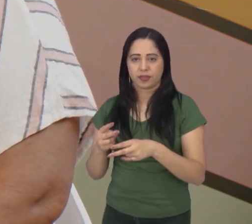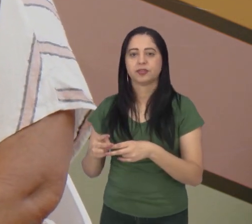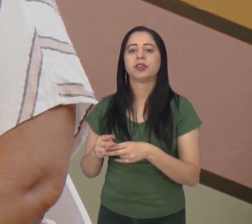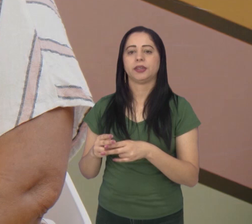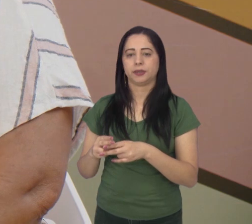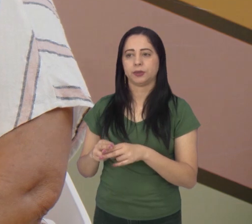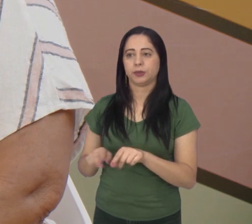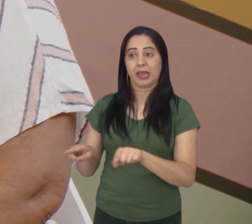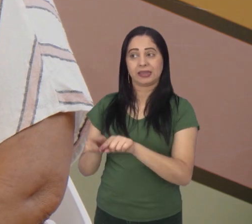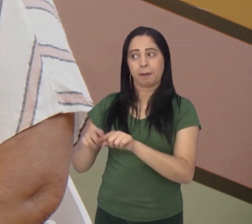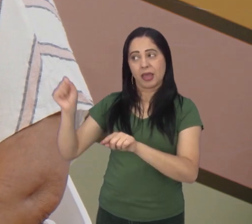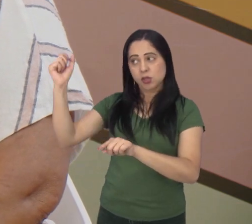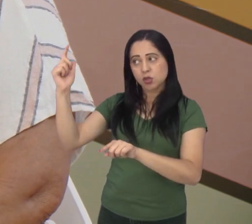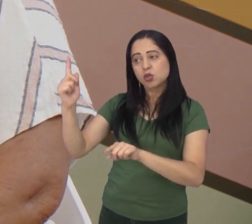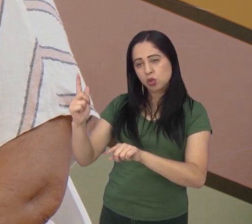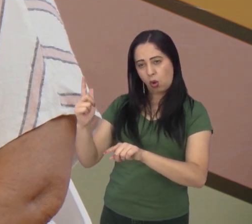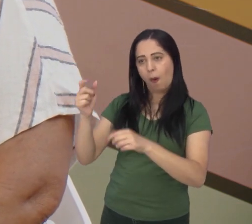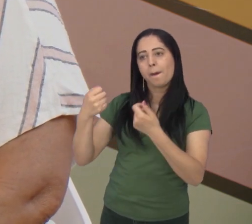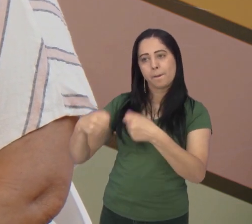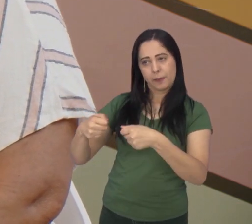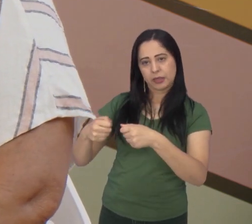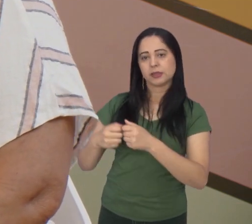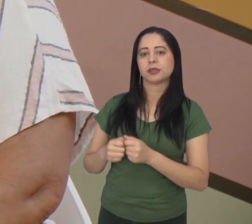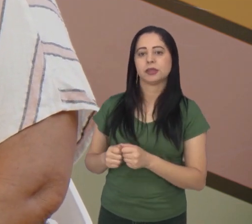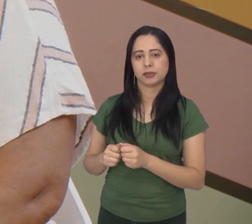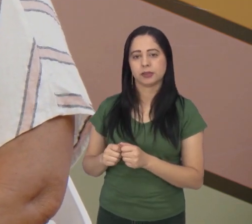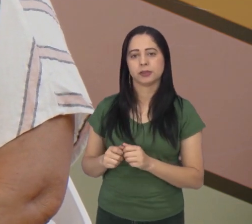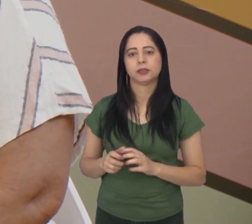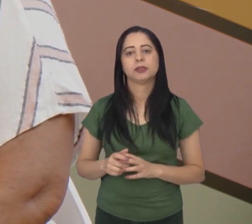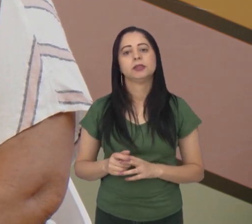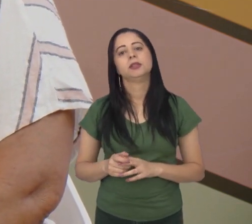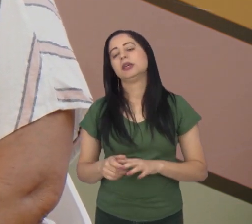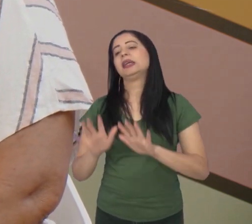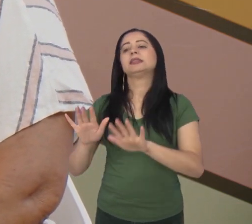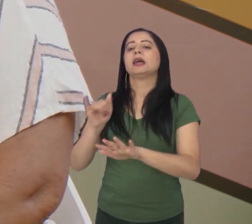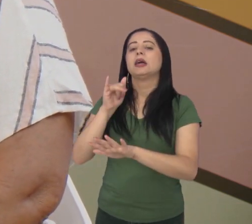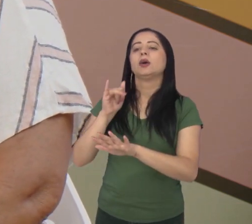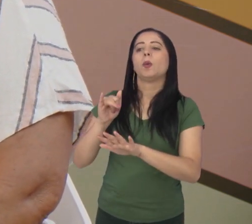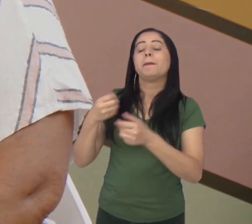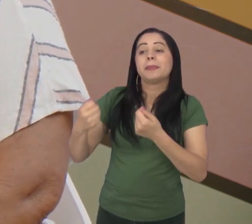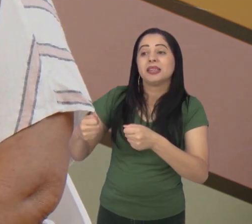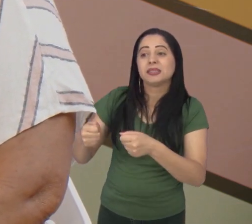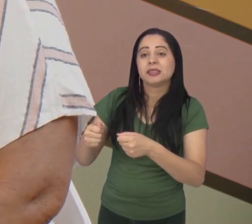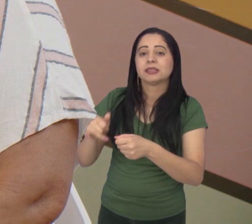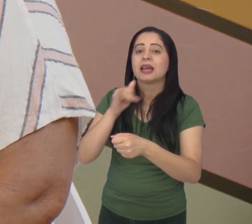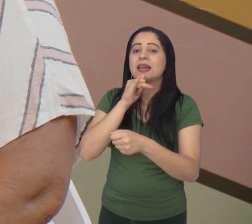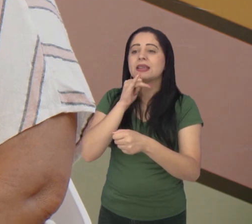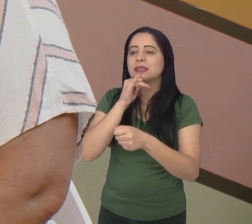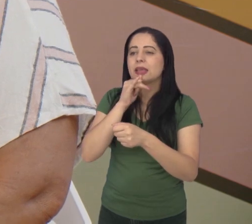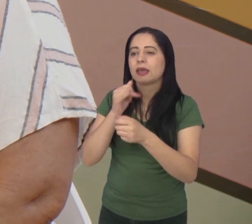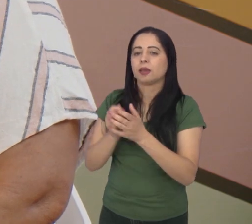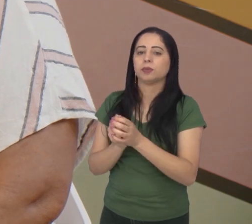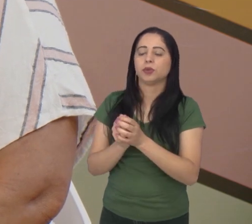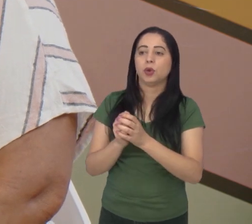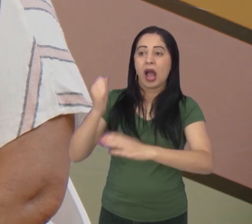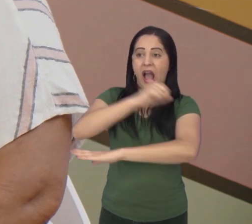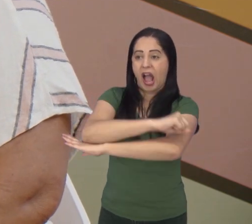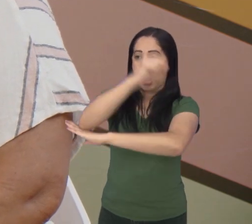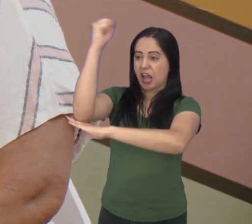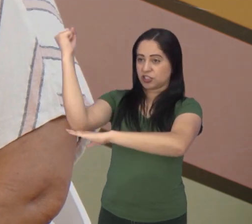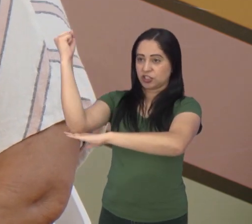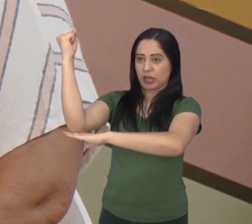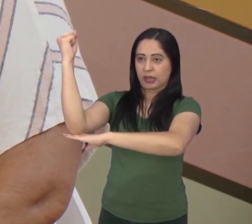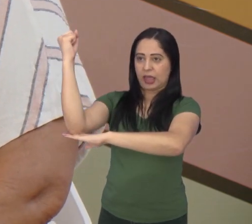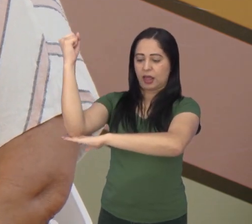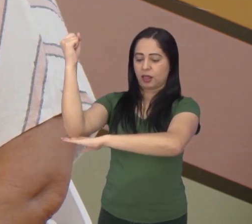uma certa insolação também. Então, nessas condições a gente consegue ter. Então, procurar, né, um posicionamento da